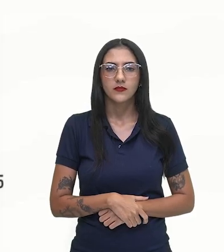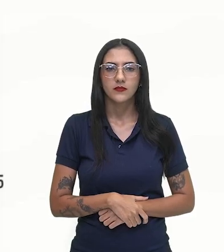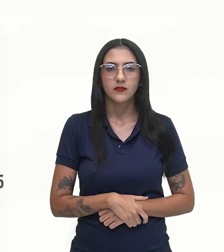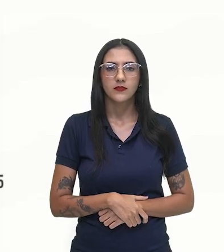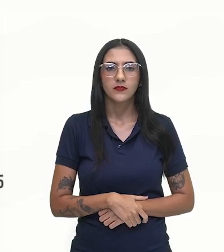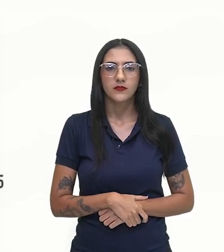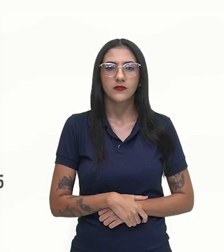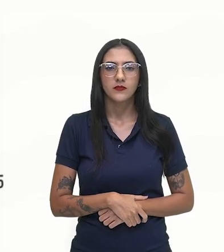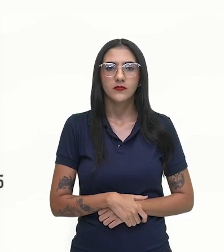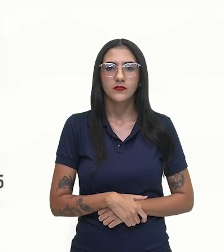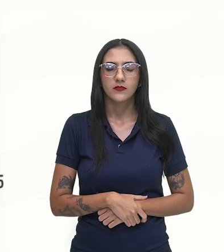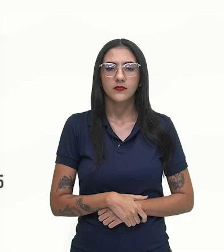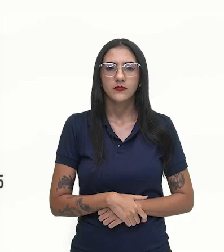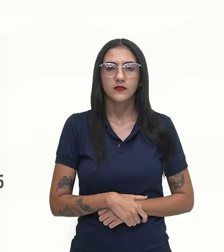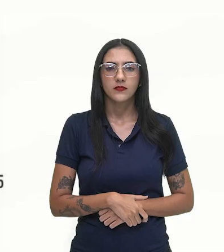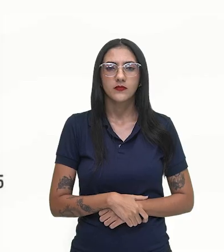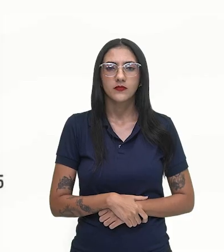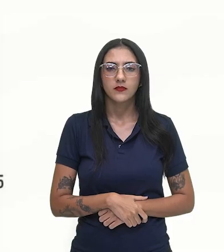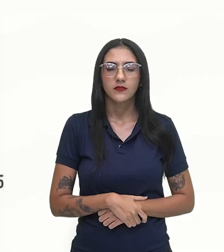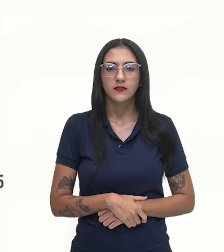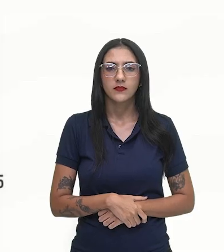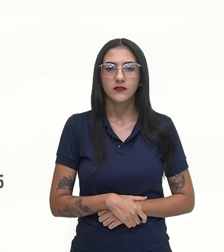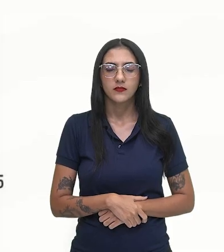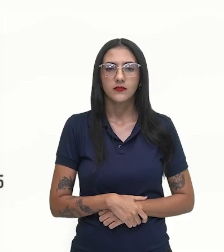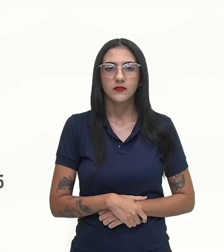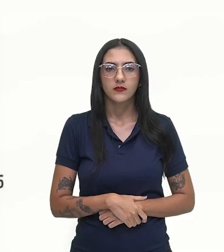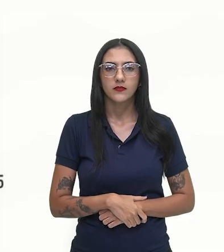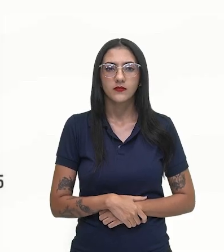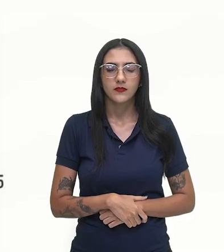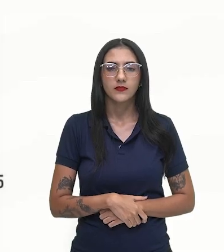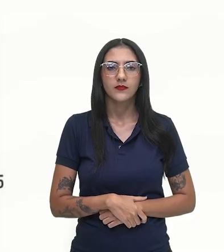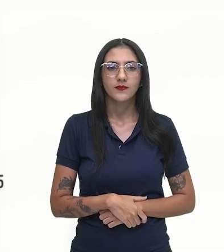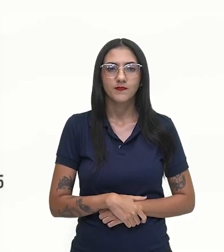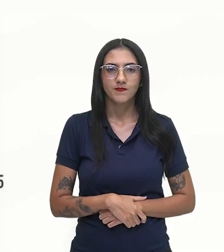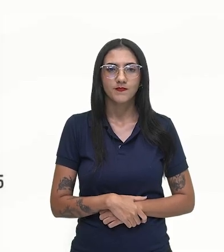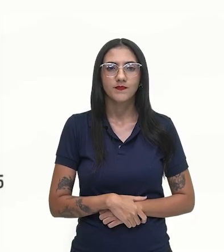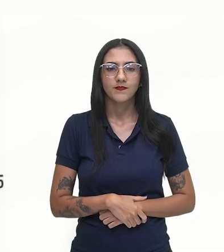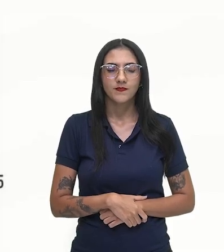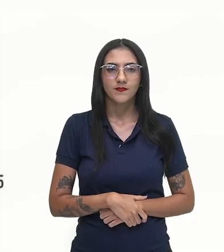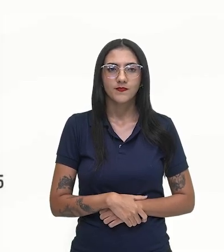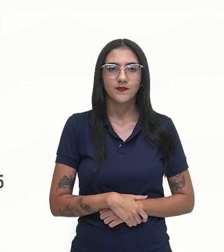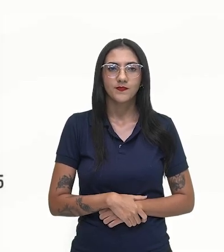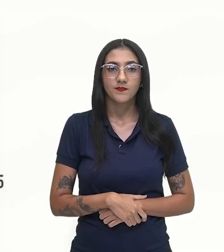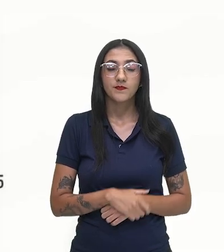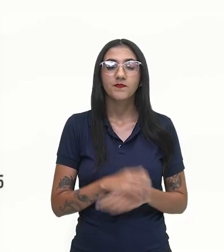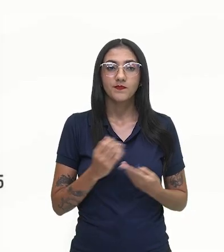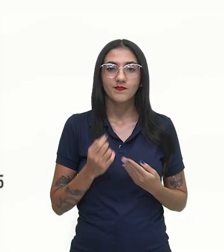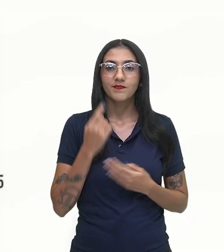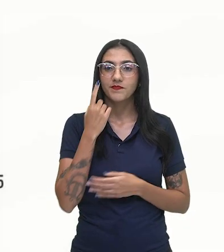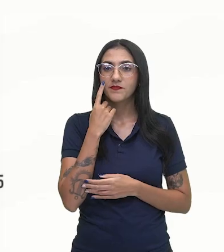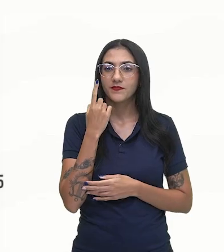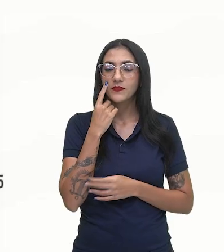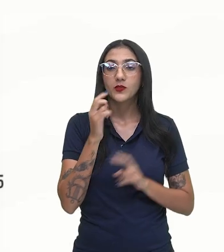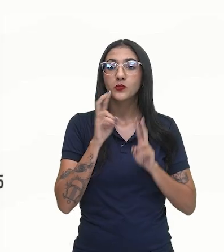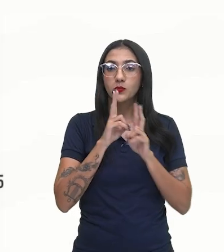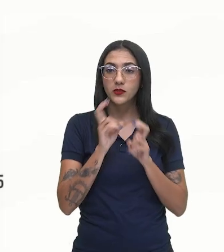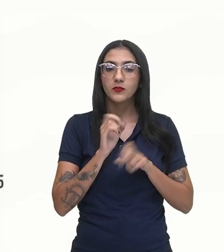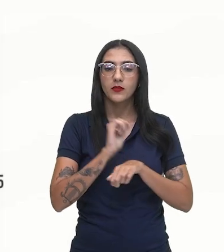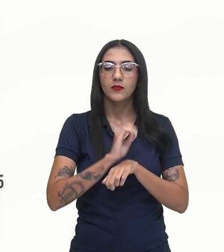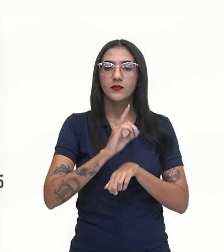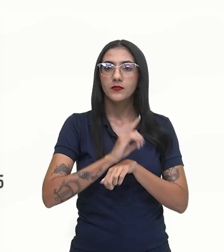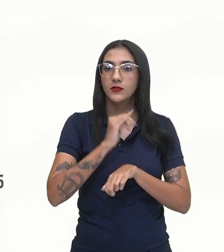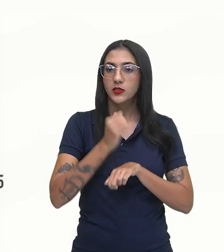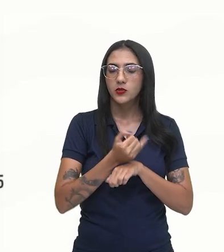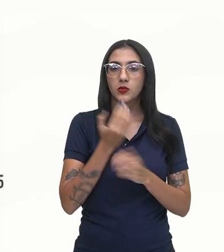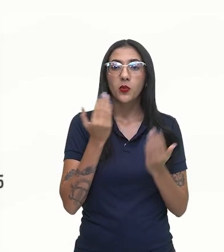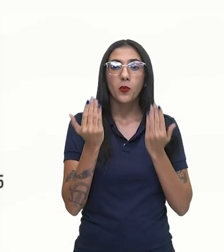Doesn't mean I'm over 'cause you are gone. Bom, gente, este é o assunto de comparatives, mas nós